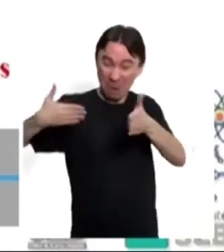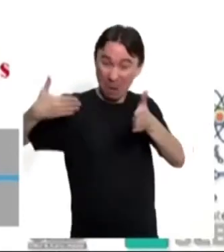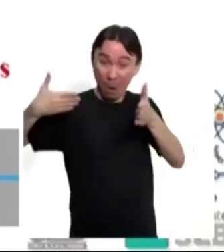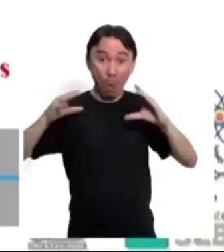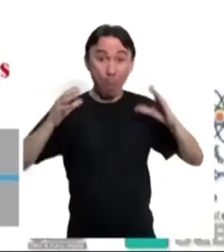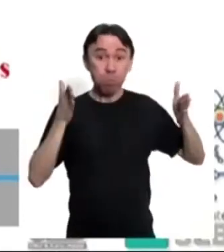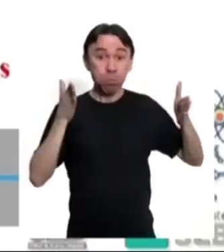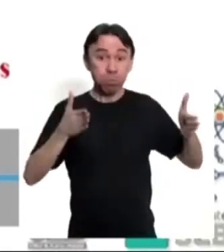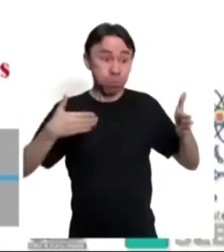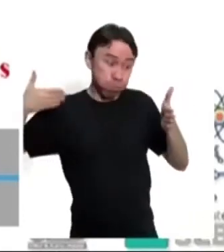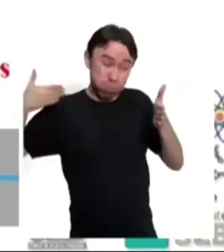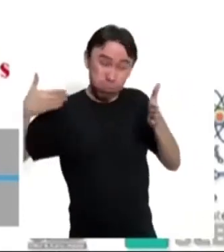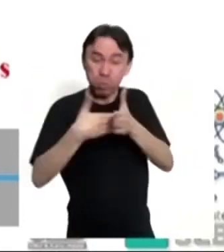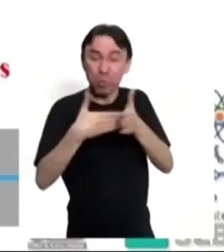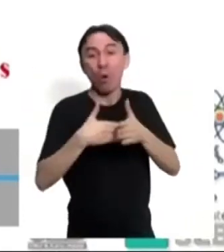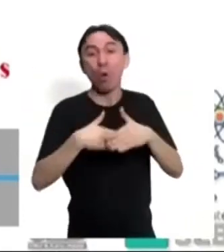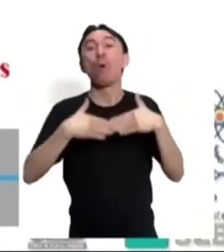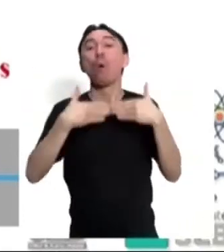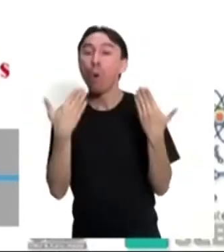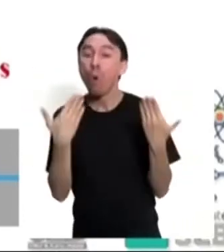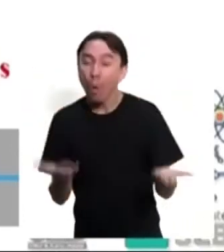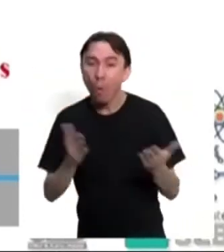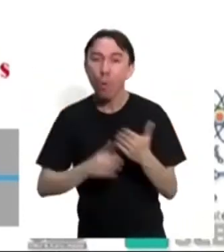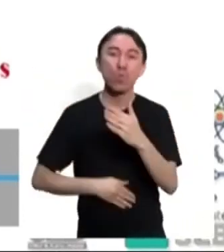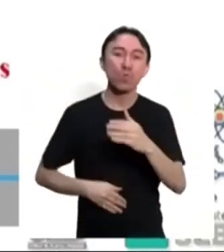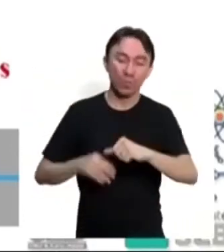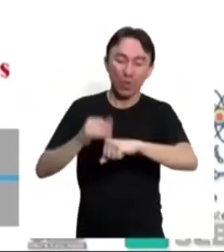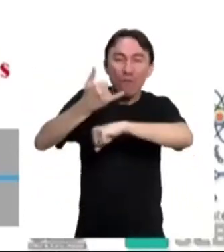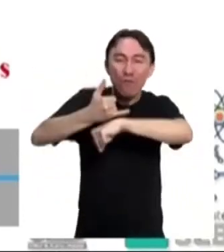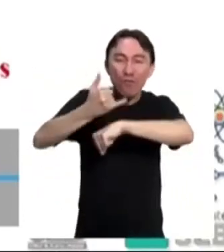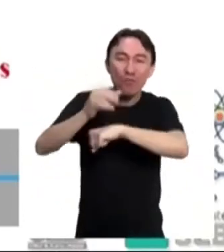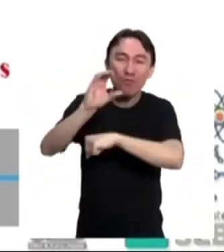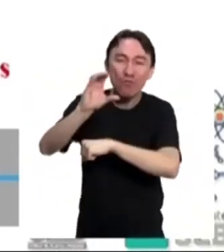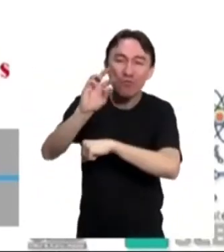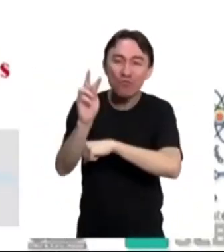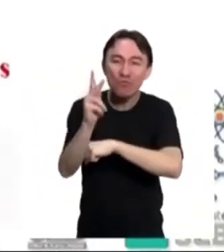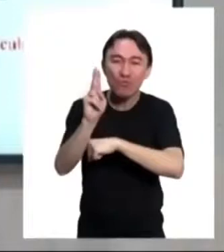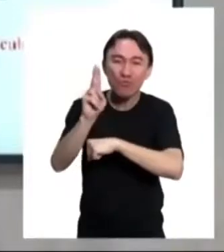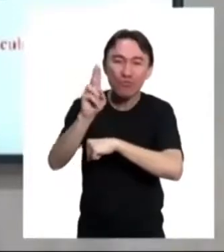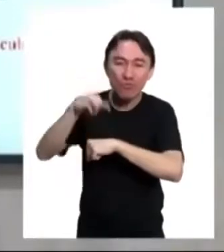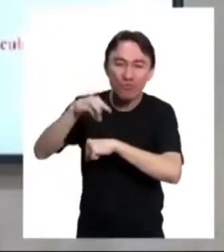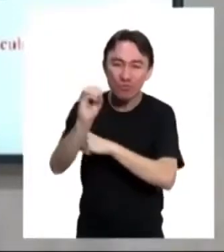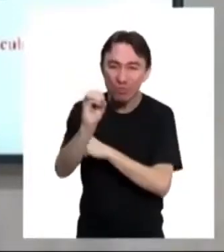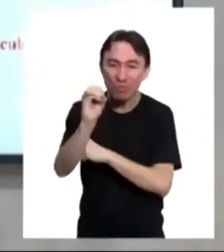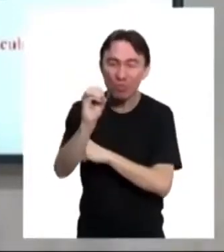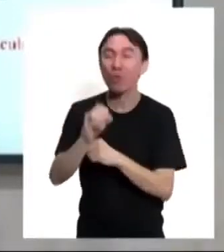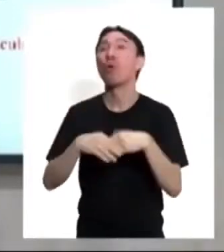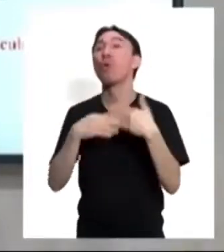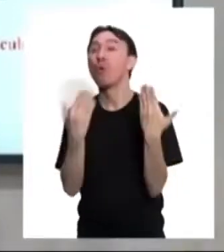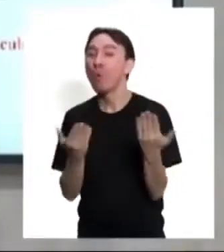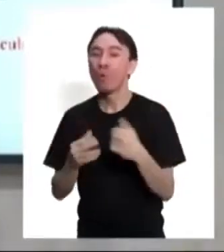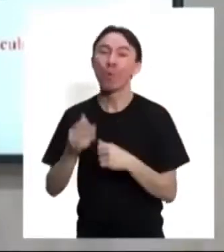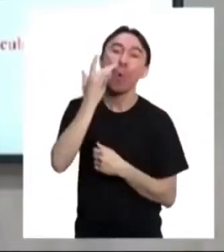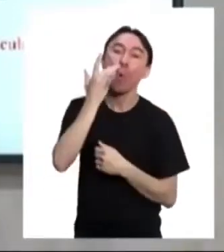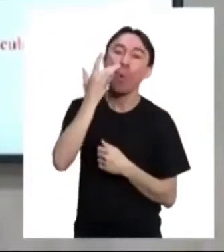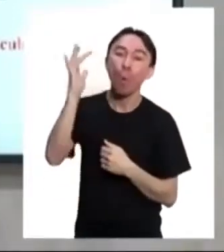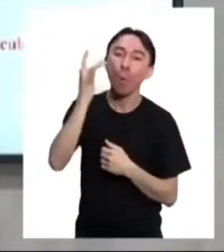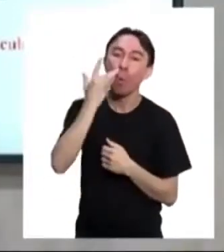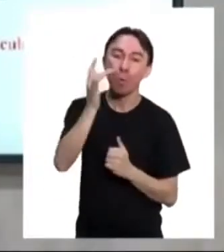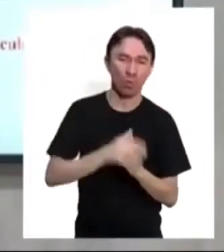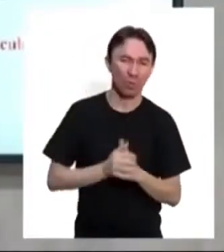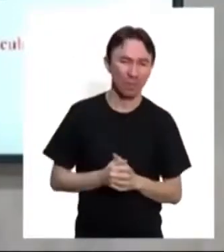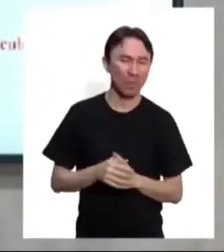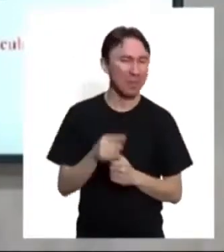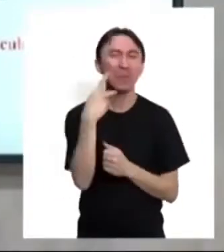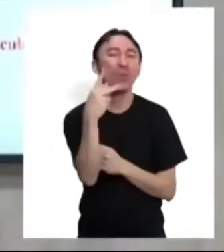e ouro. Não vai usar ouro, né, moçada? Tá? Mas como que isso vai cair na sua prova, professor? Como que aparece, por exemplo,